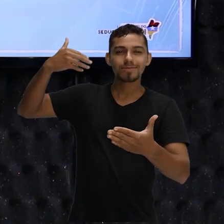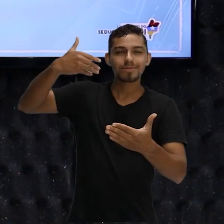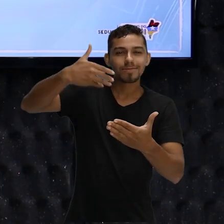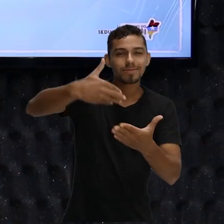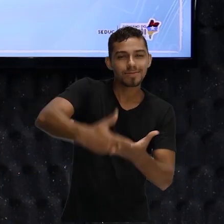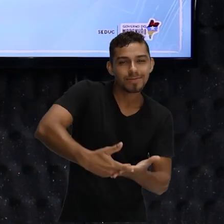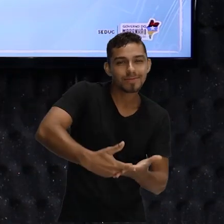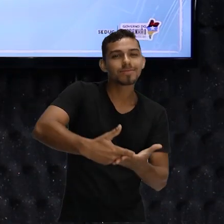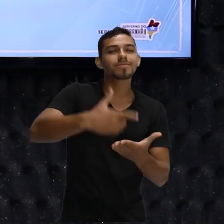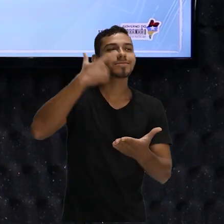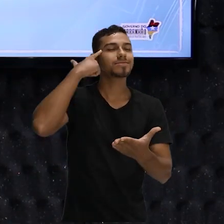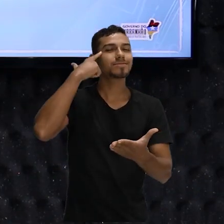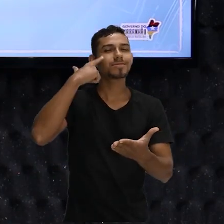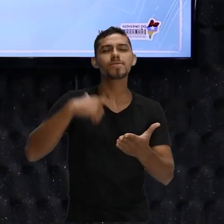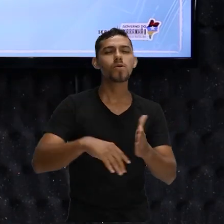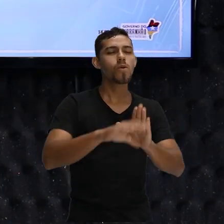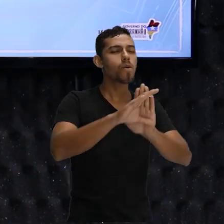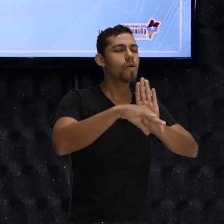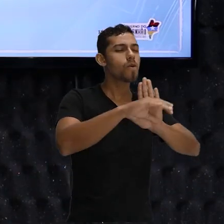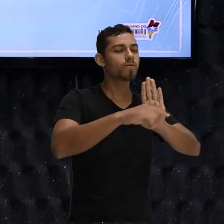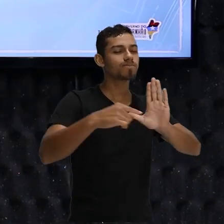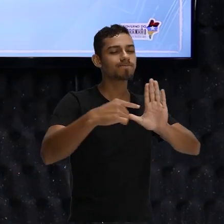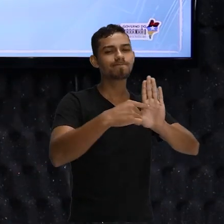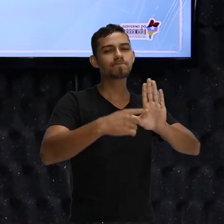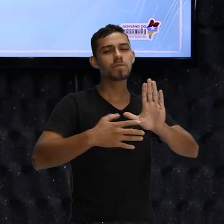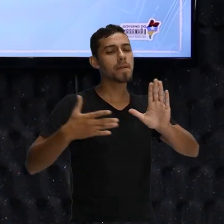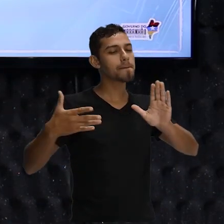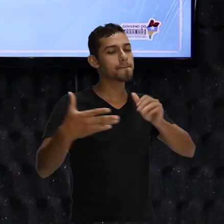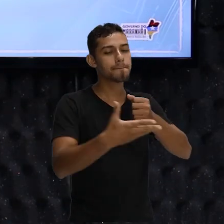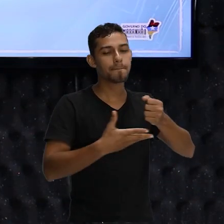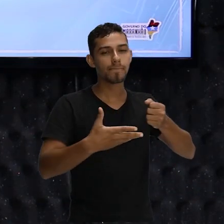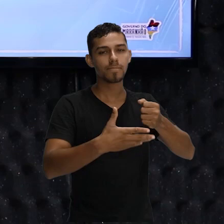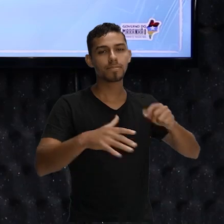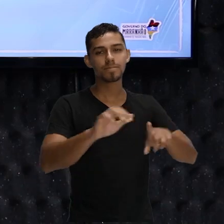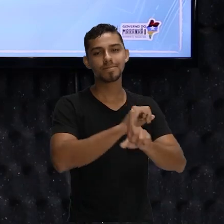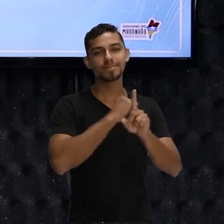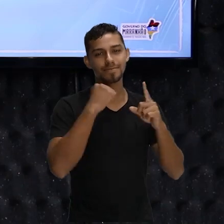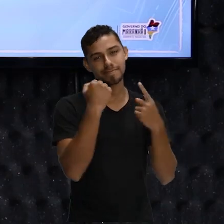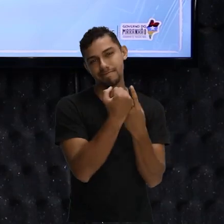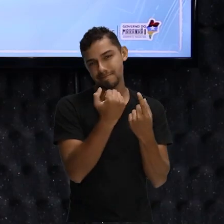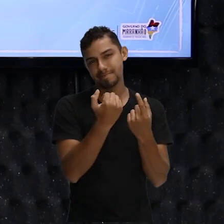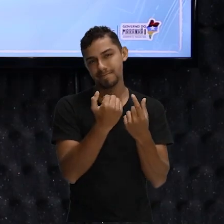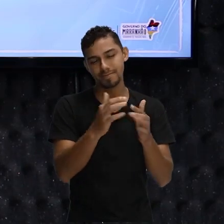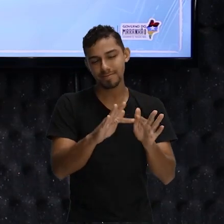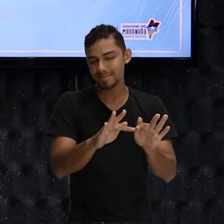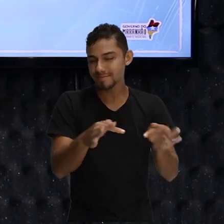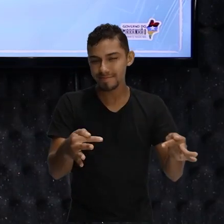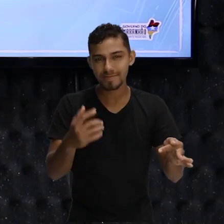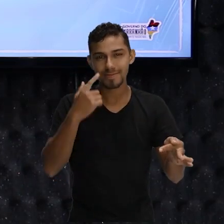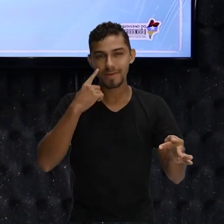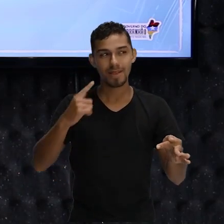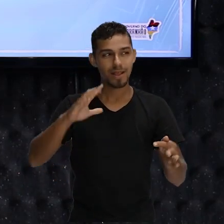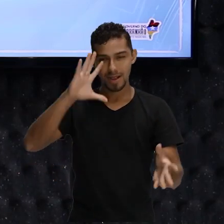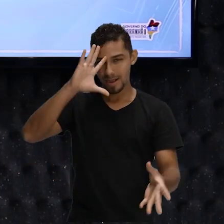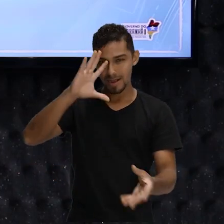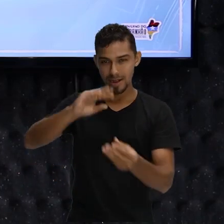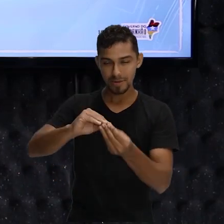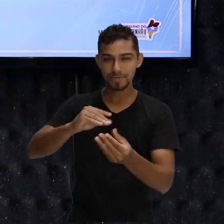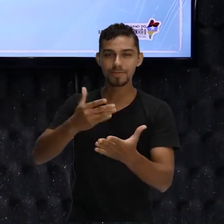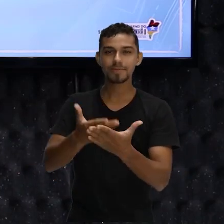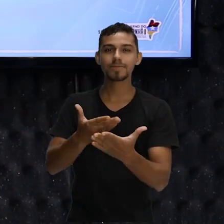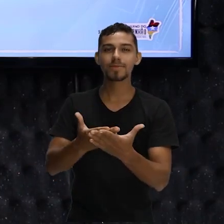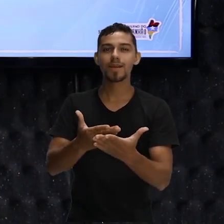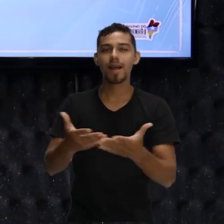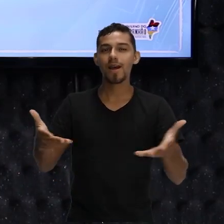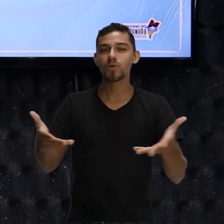dos conceitos básicos sobre socialização, ok? Então na aula de hoje a gente vai falar tudo sobre status